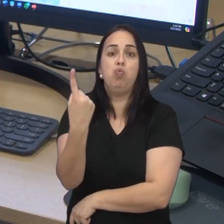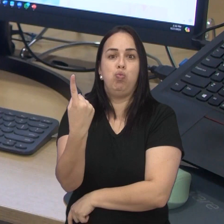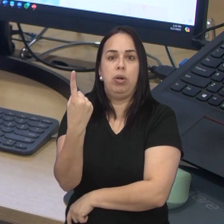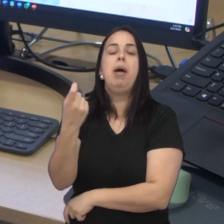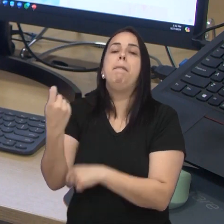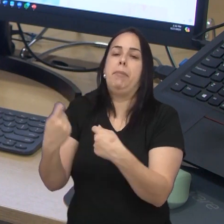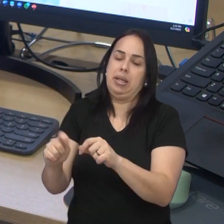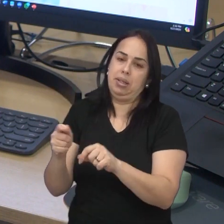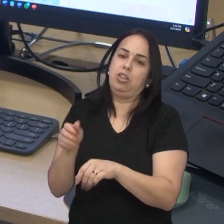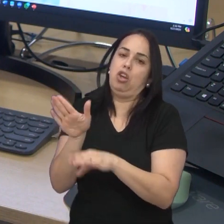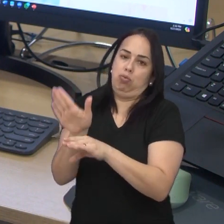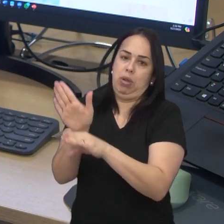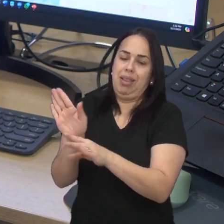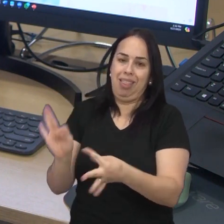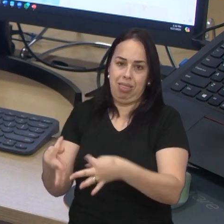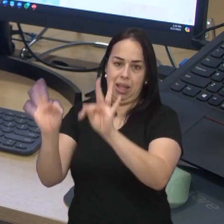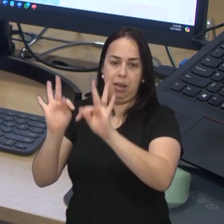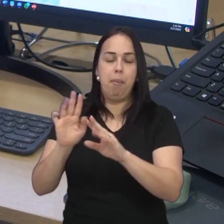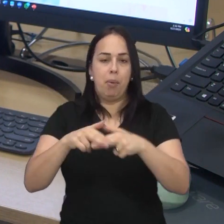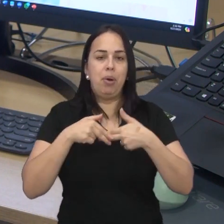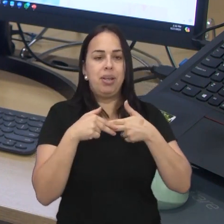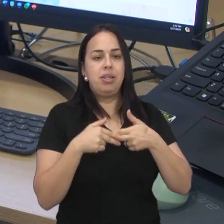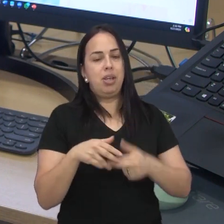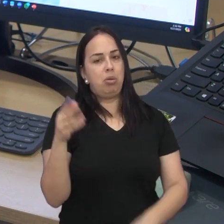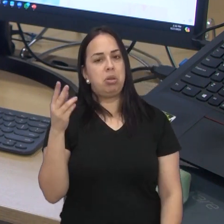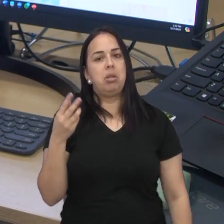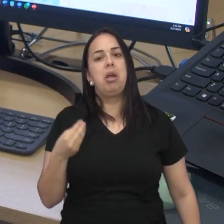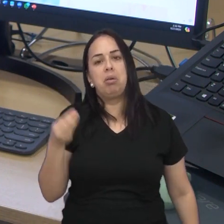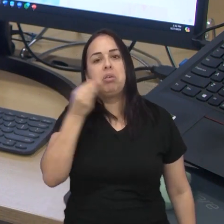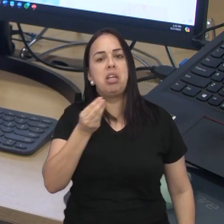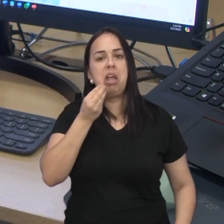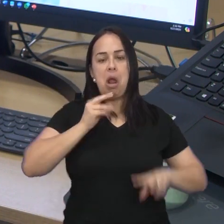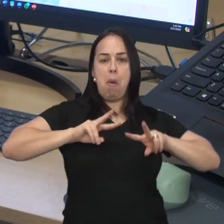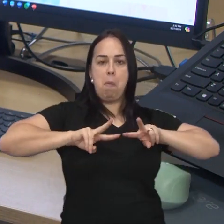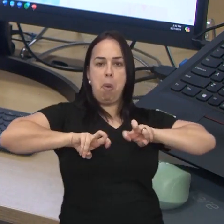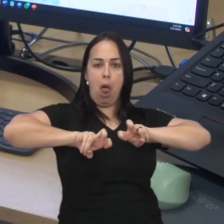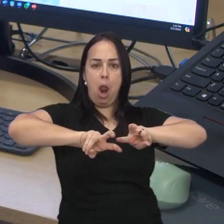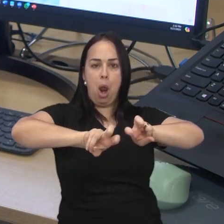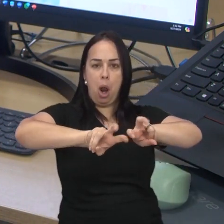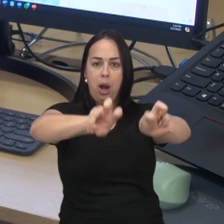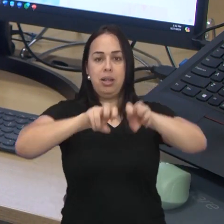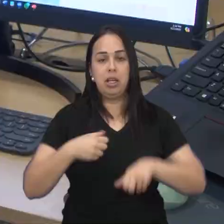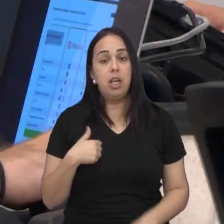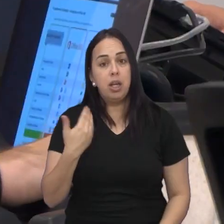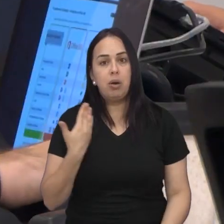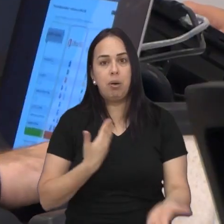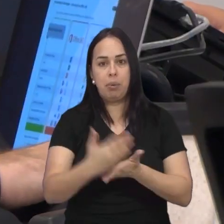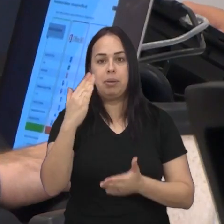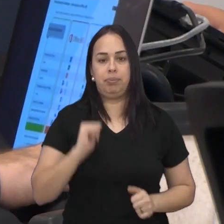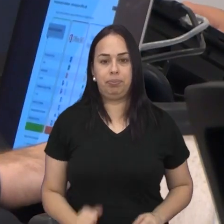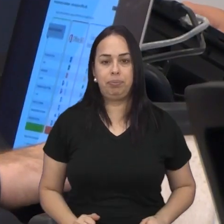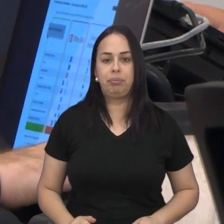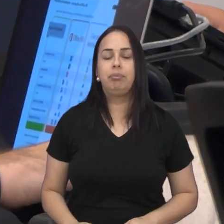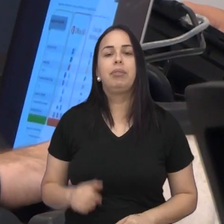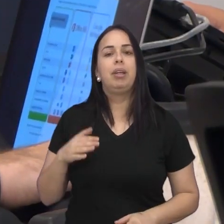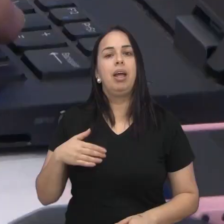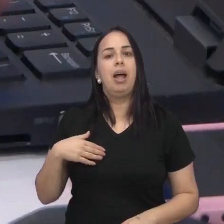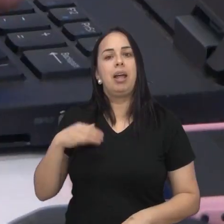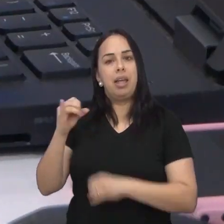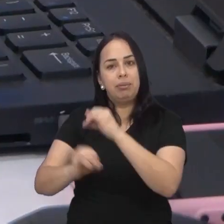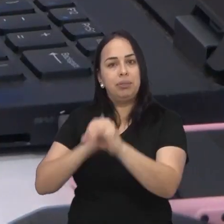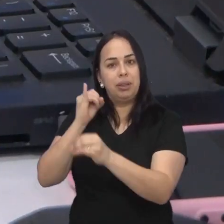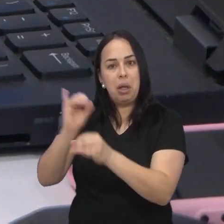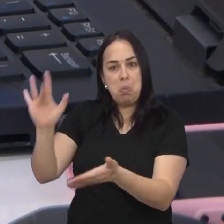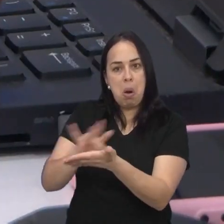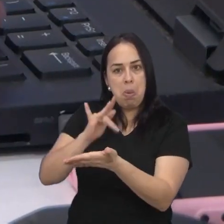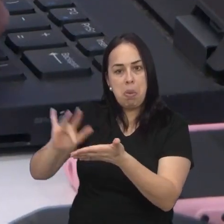solução em tecnologia. Então, eu decidi aí desbravar esse mercado por essas oportunidades. A transformação digital